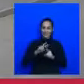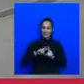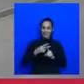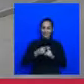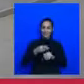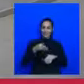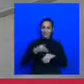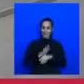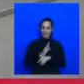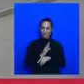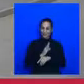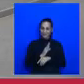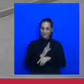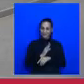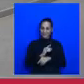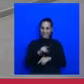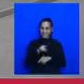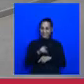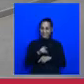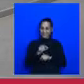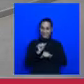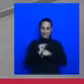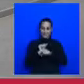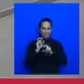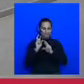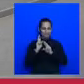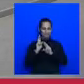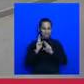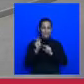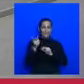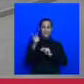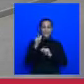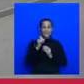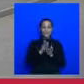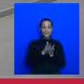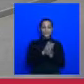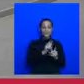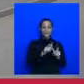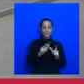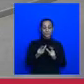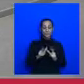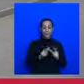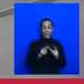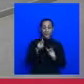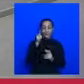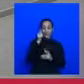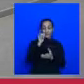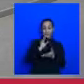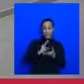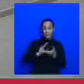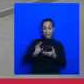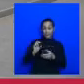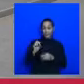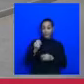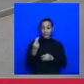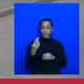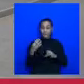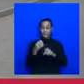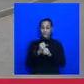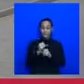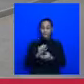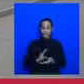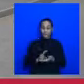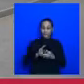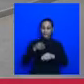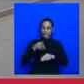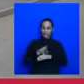da dupla Sena realizado, validado, era o que você esperava. Após a apuração, você poderá saber de onde são as apostas ganhadoras ou se o prêmio está